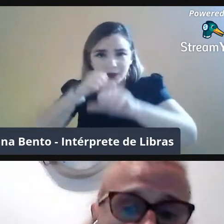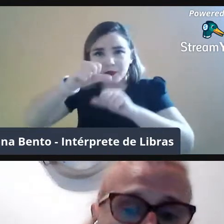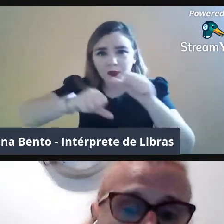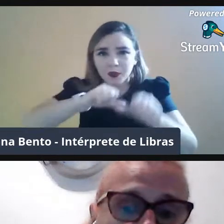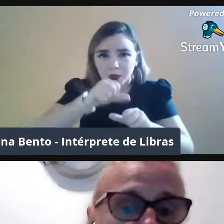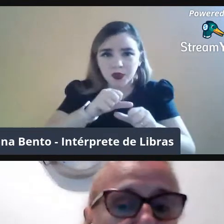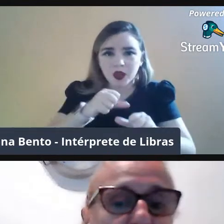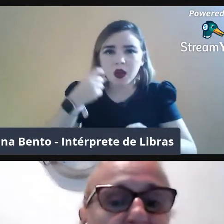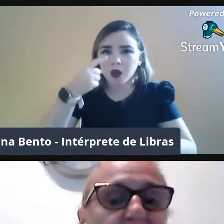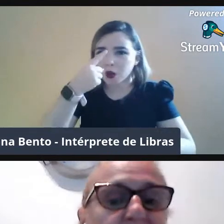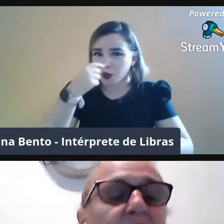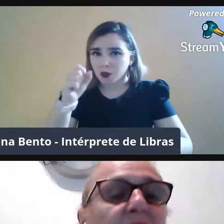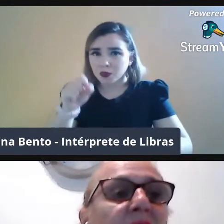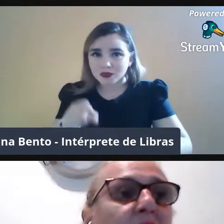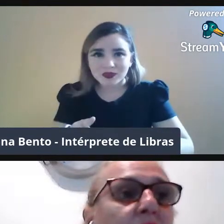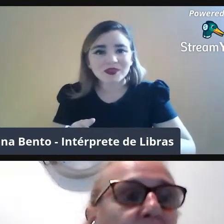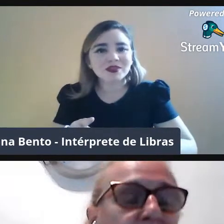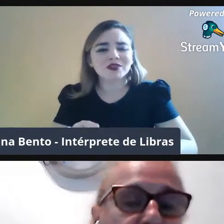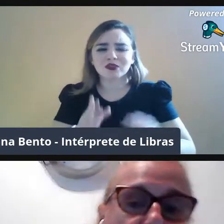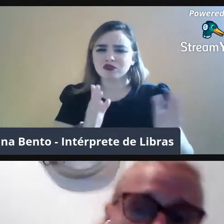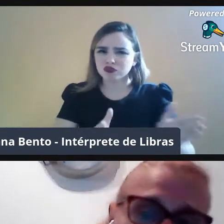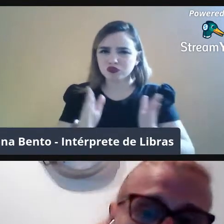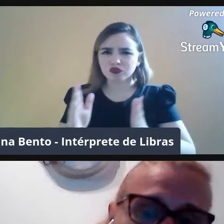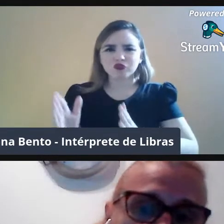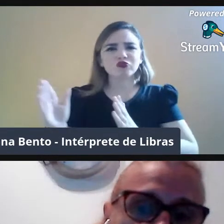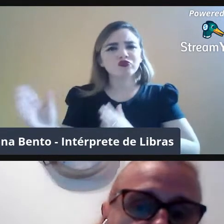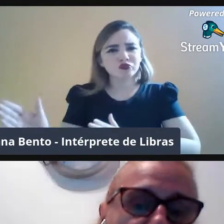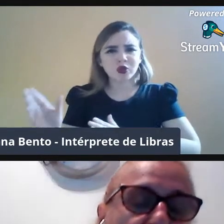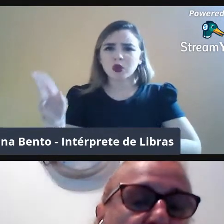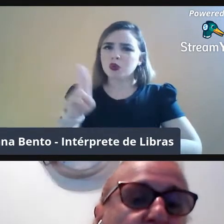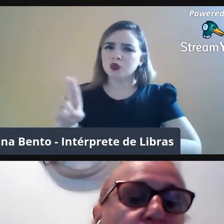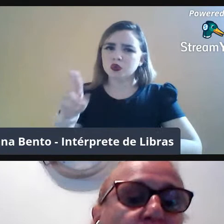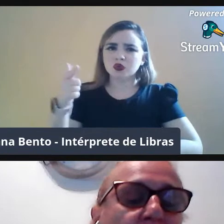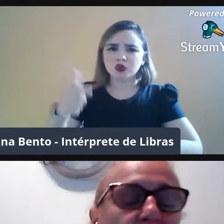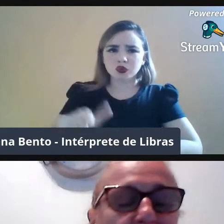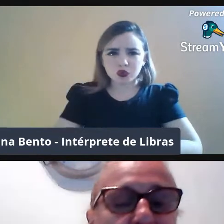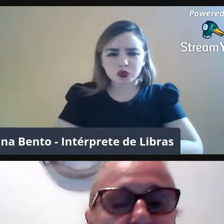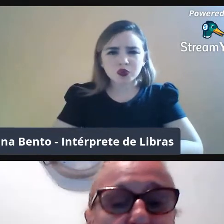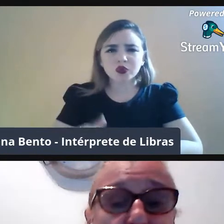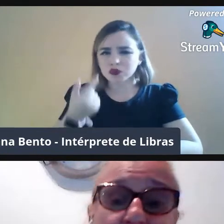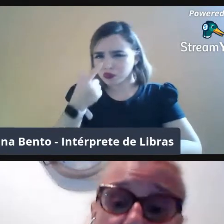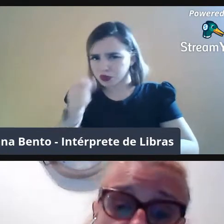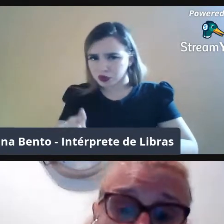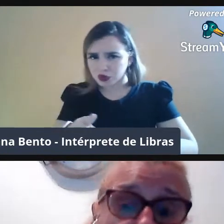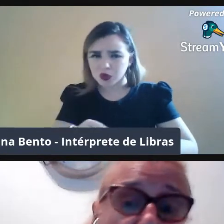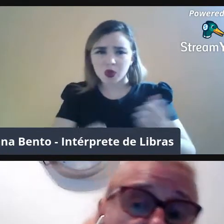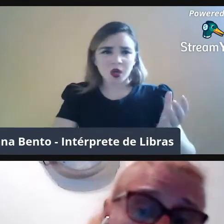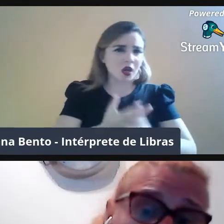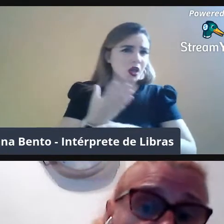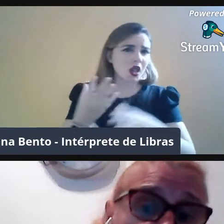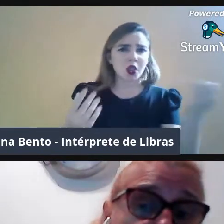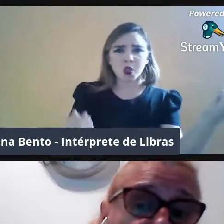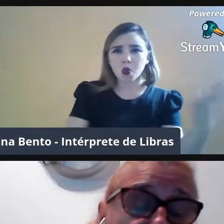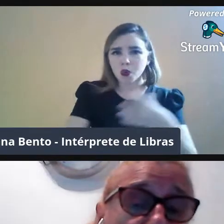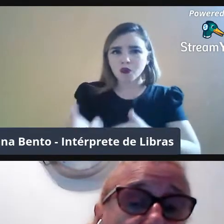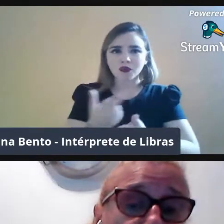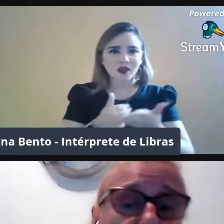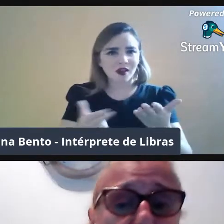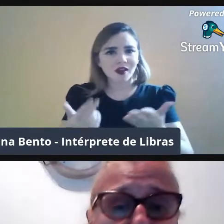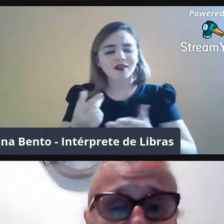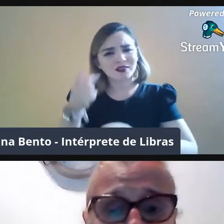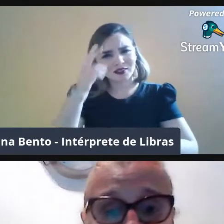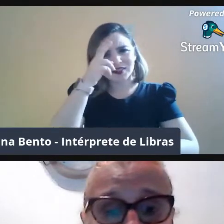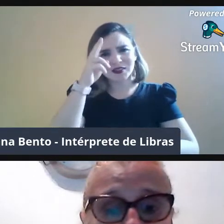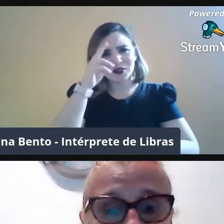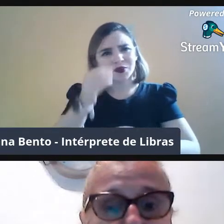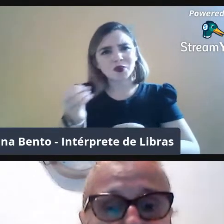lixo, sim, a separar lixo dentro de casa, a começar a reutilizar esse lixo, recriar através da arte. Você lembra